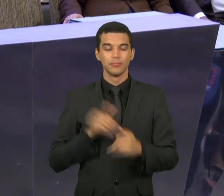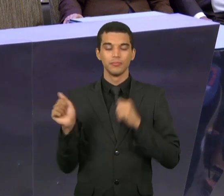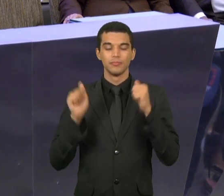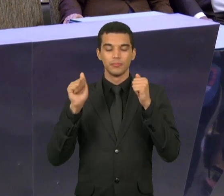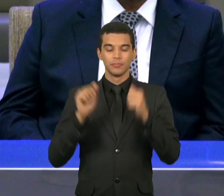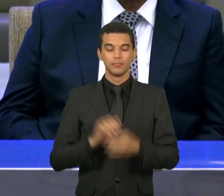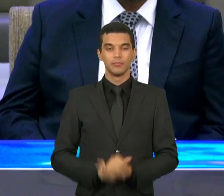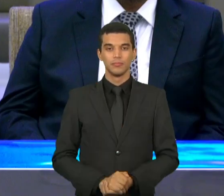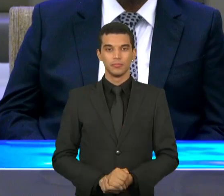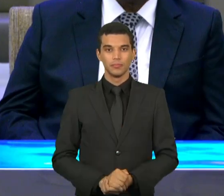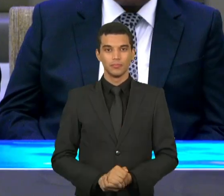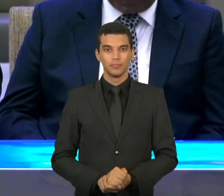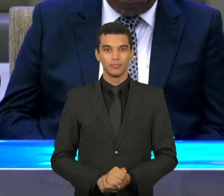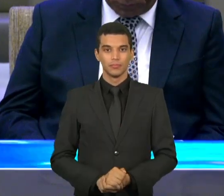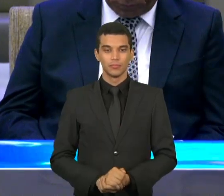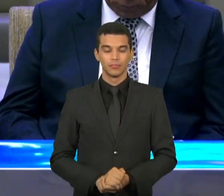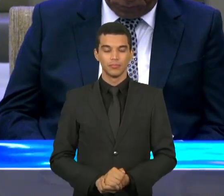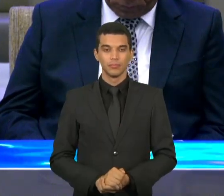Aleluia.